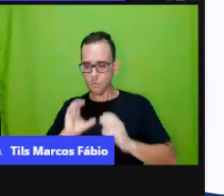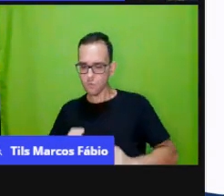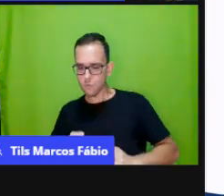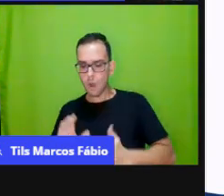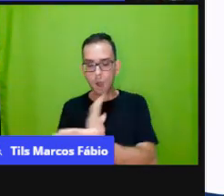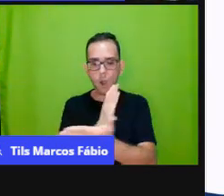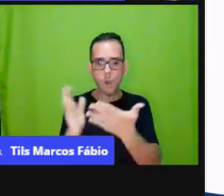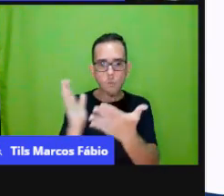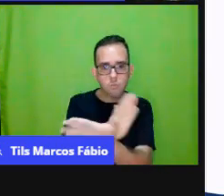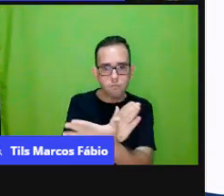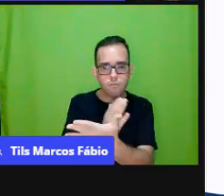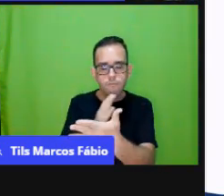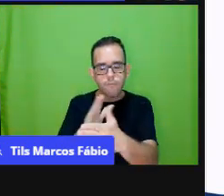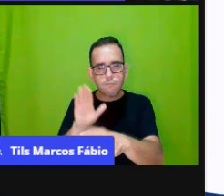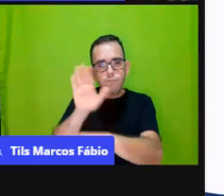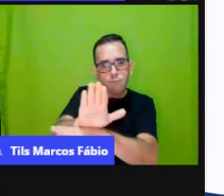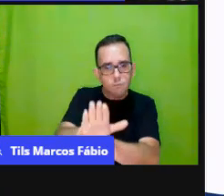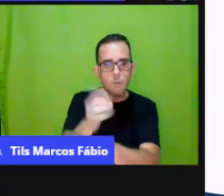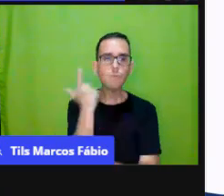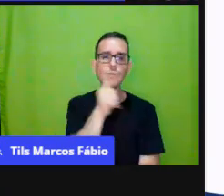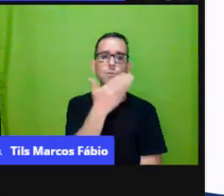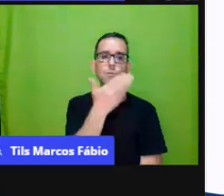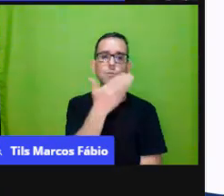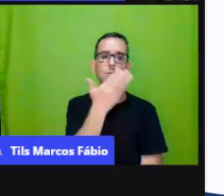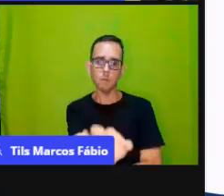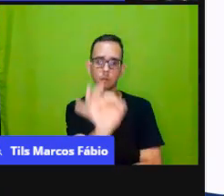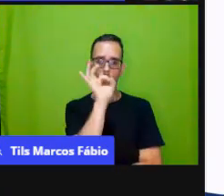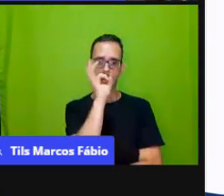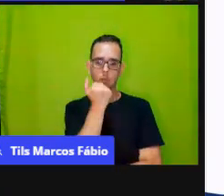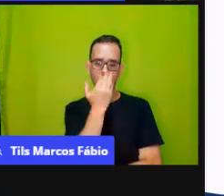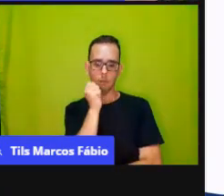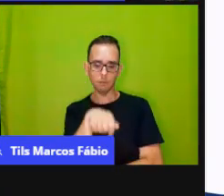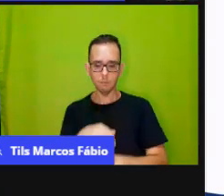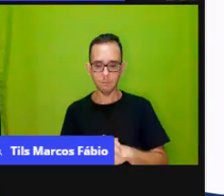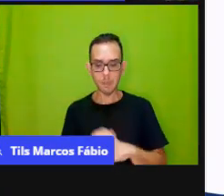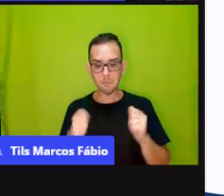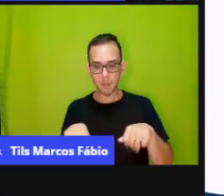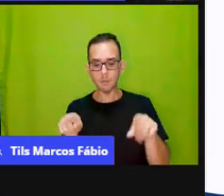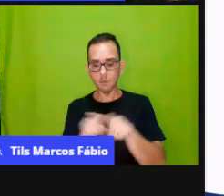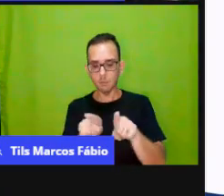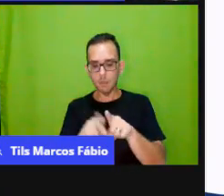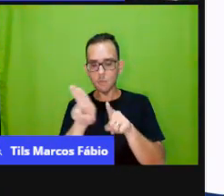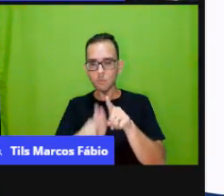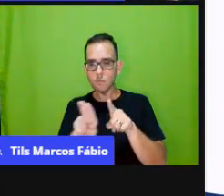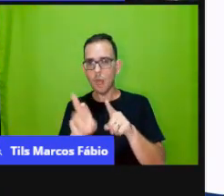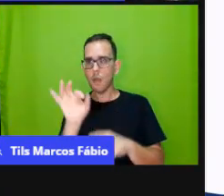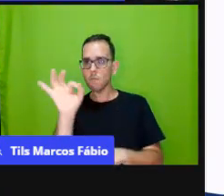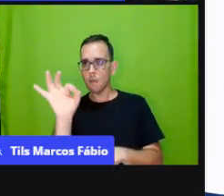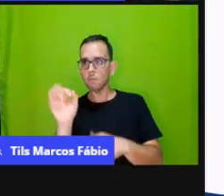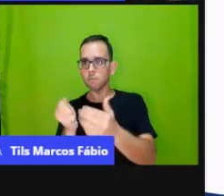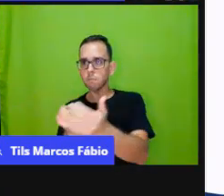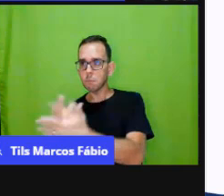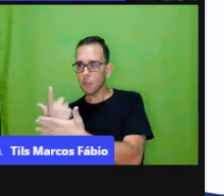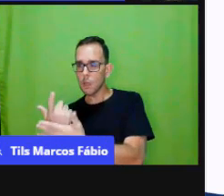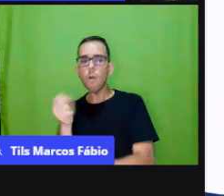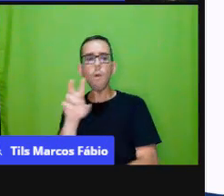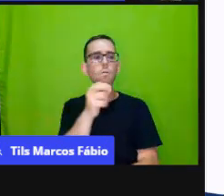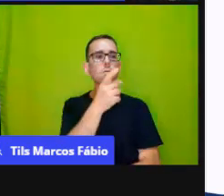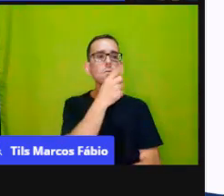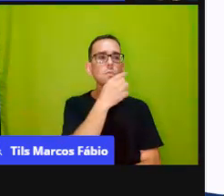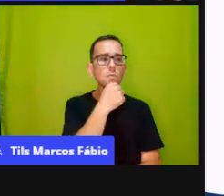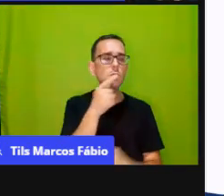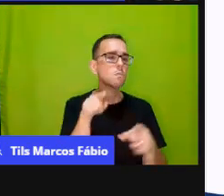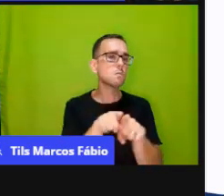atividades, para que ele consiga a ração. E isso eu posso usar tanto para rações secas como para rações úmidas. Mas